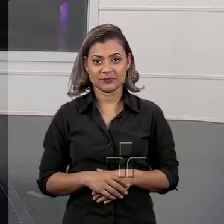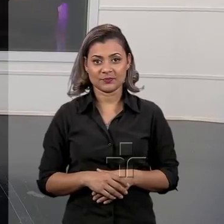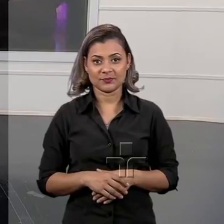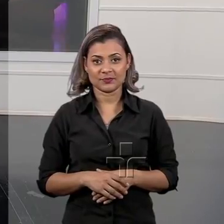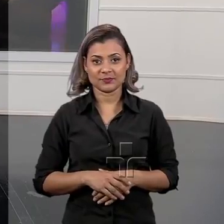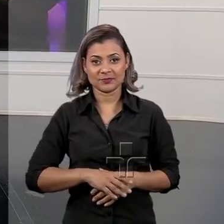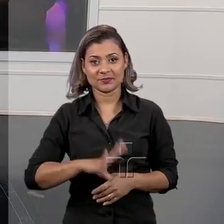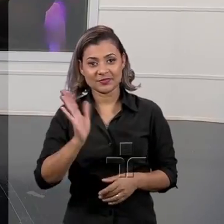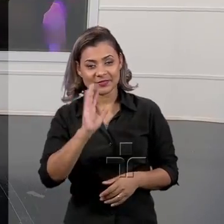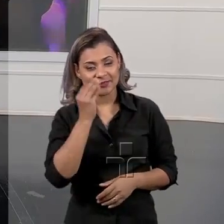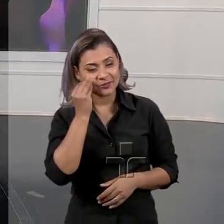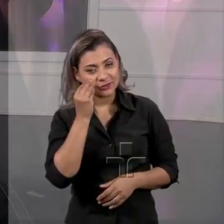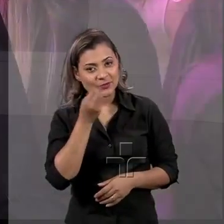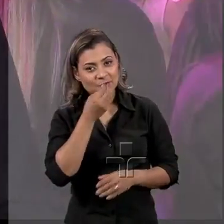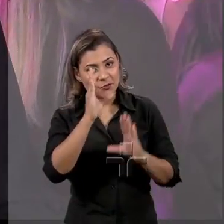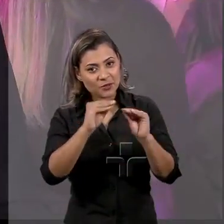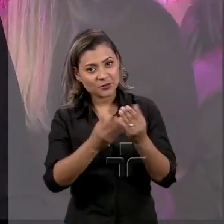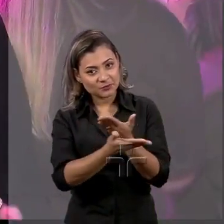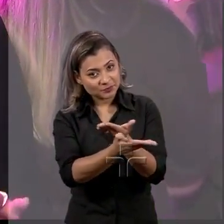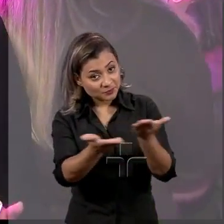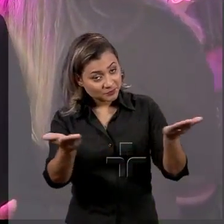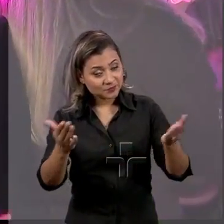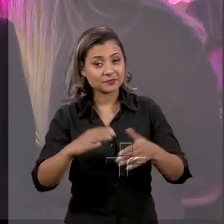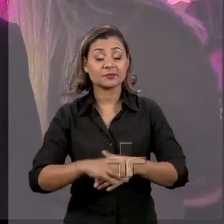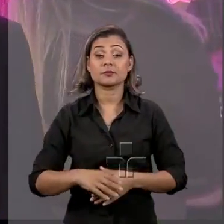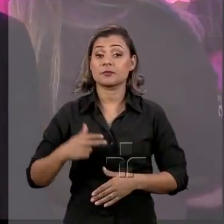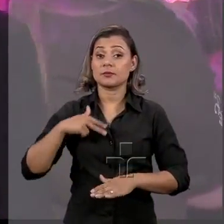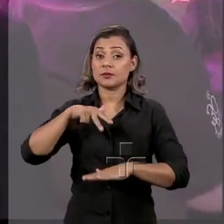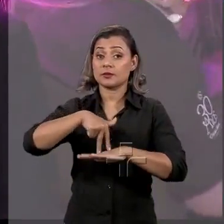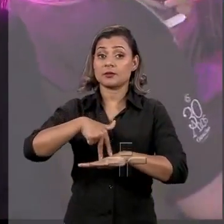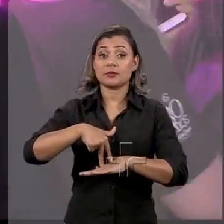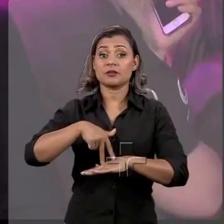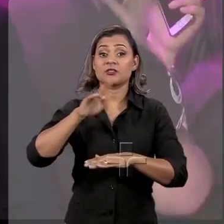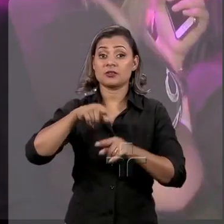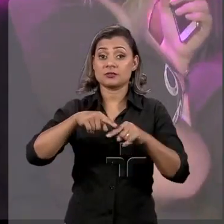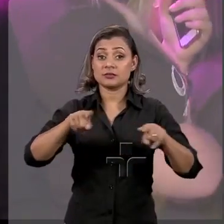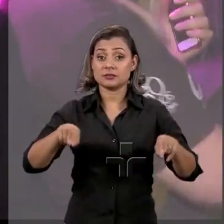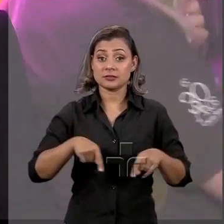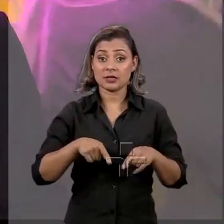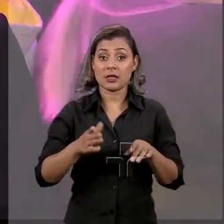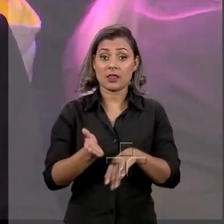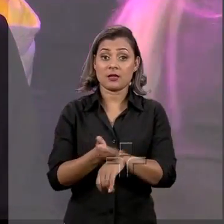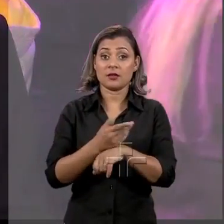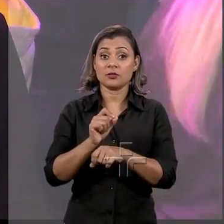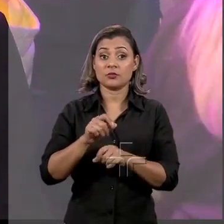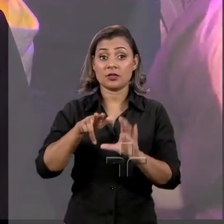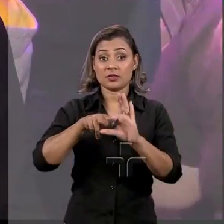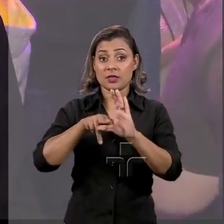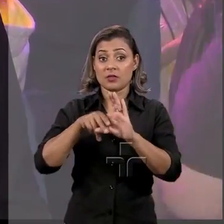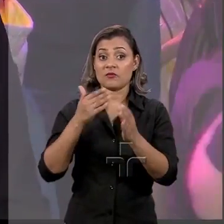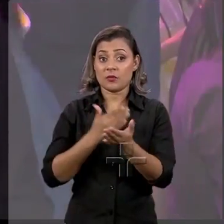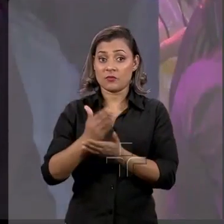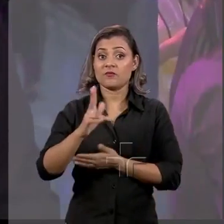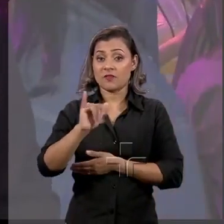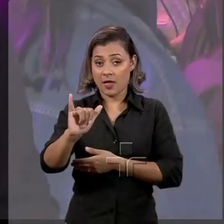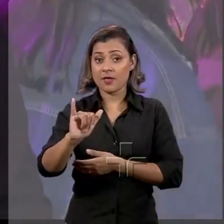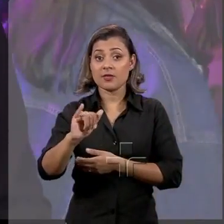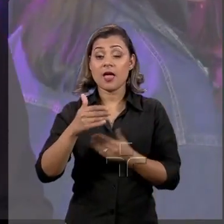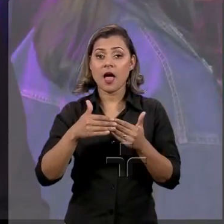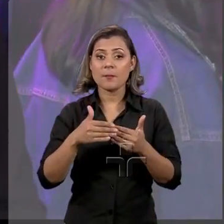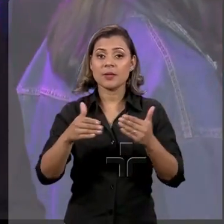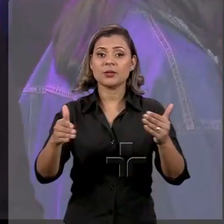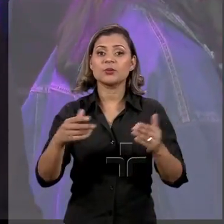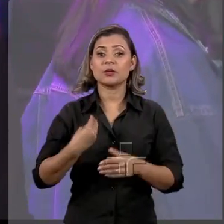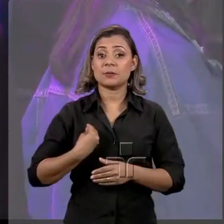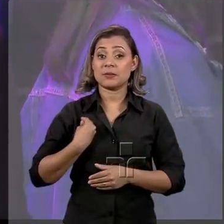Oi, Joyce. Boa noite a você, boa noite a todos. Eu estou aqui na antessala do estúdio, onde o Teleton vai começar daqui a pouco. Na abertura